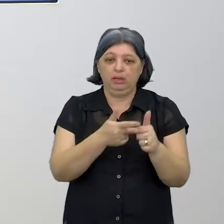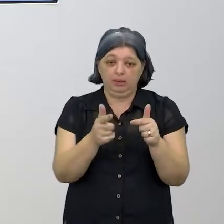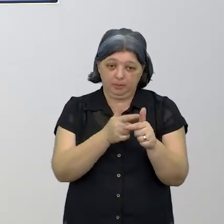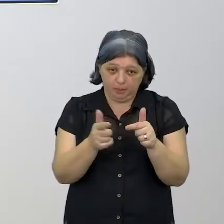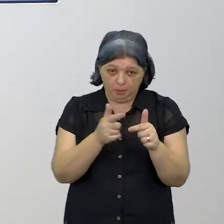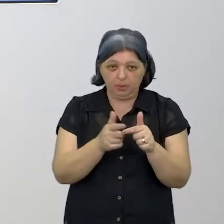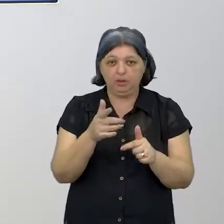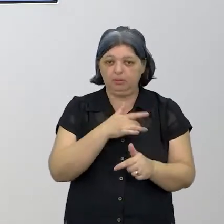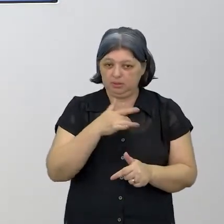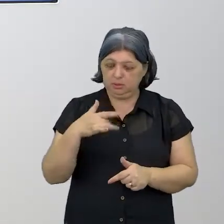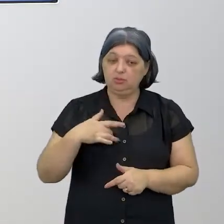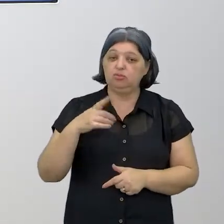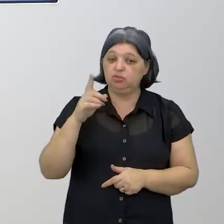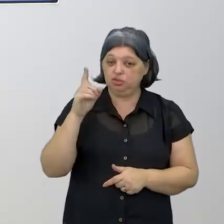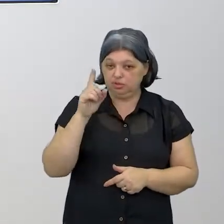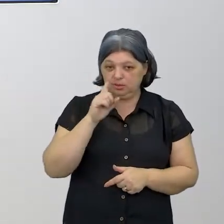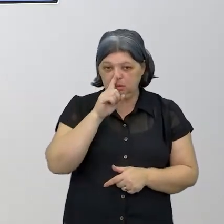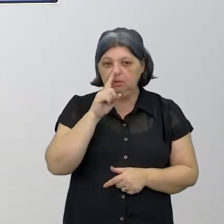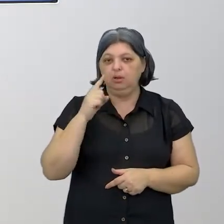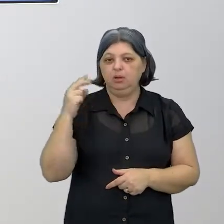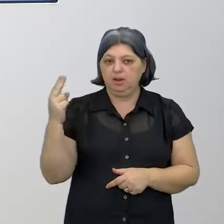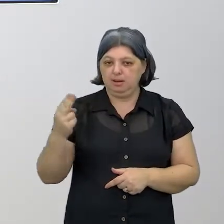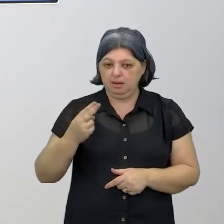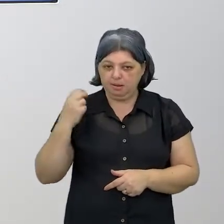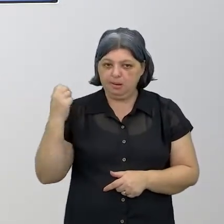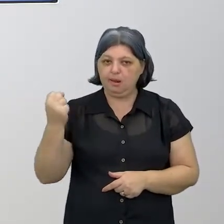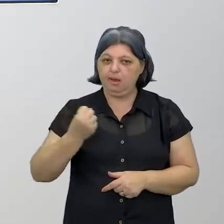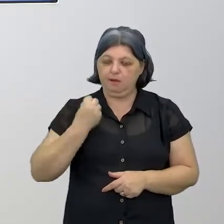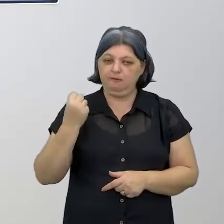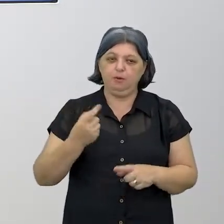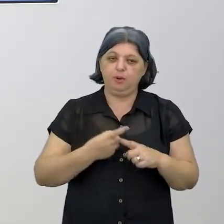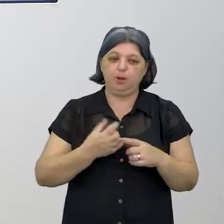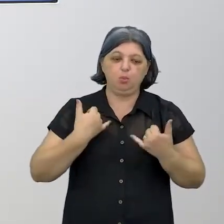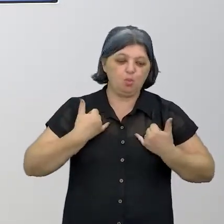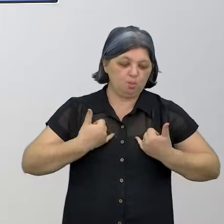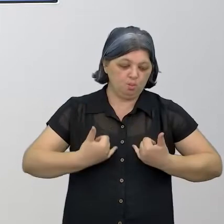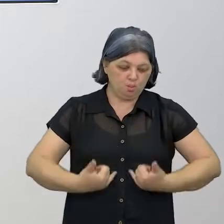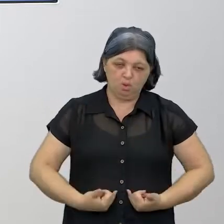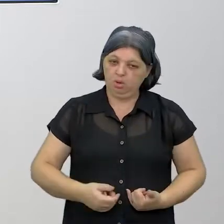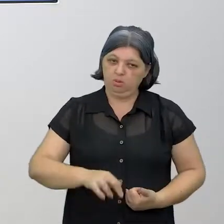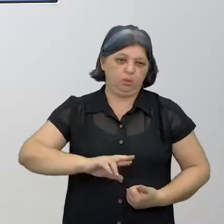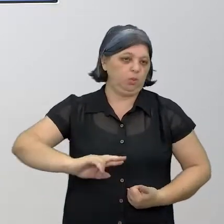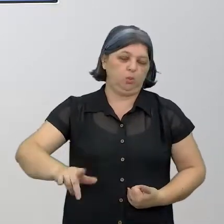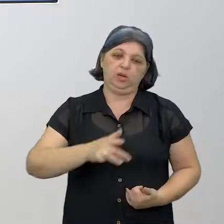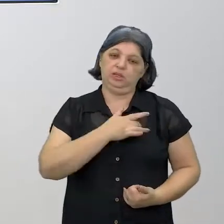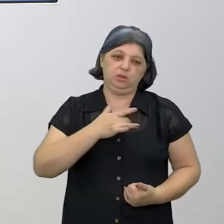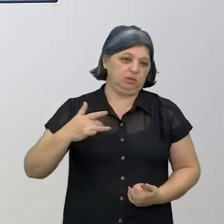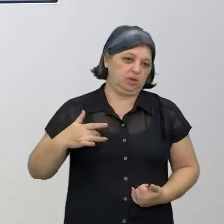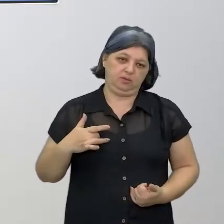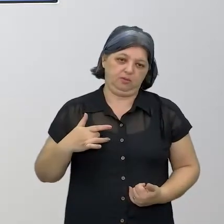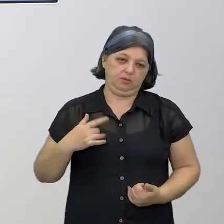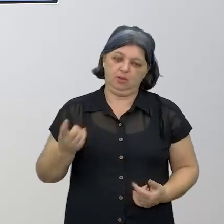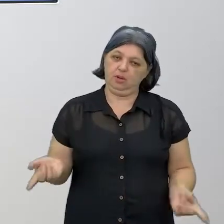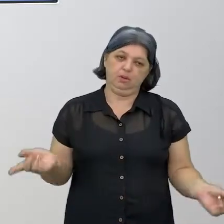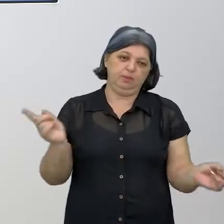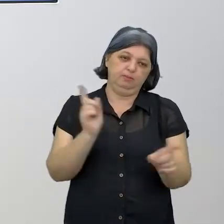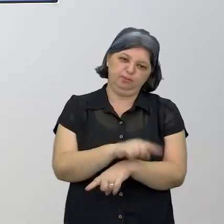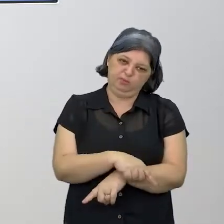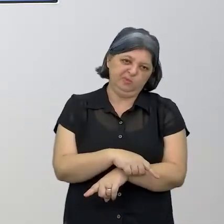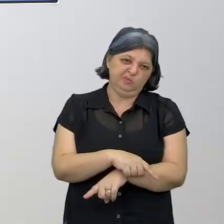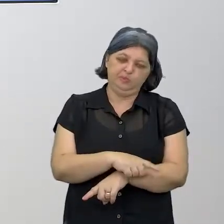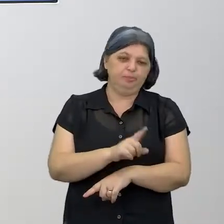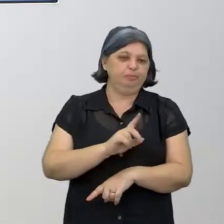saúde muito sérios. Por isso que corpo magro não tem relação com corpo saudável, como um corpo gordo não tem relação a um